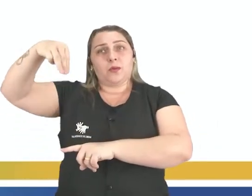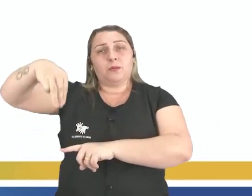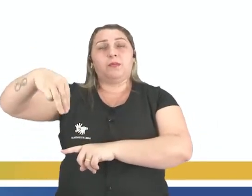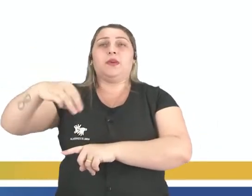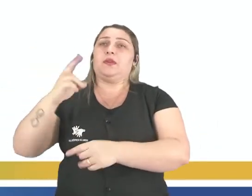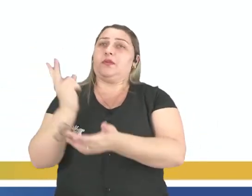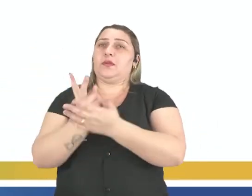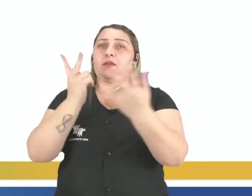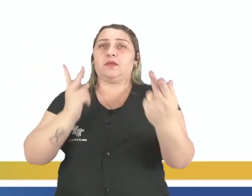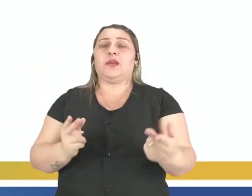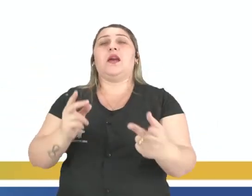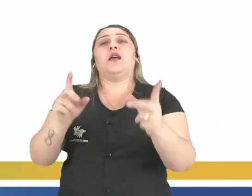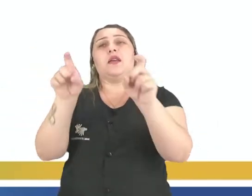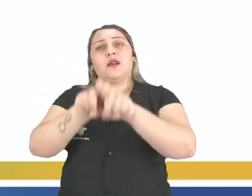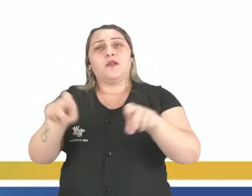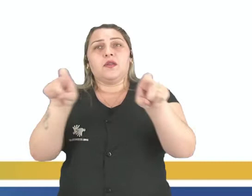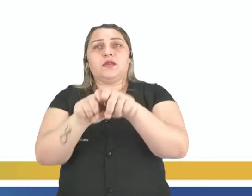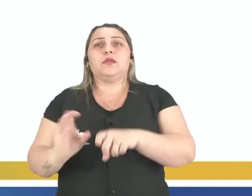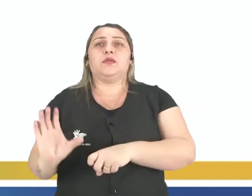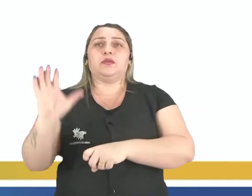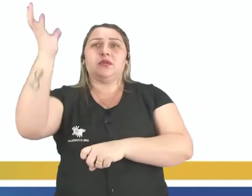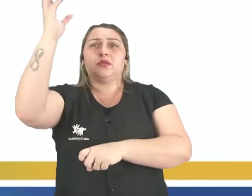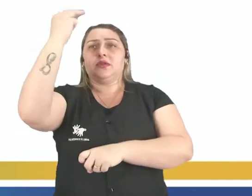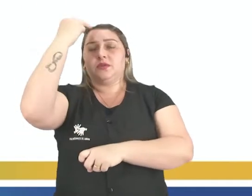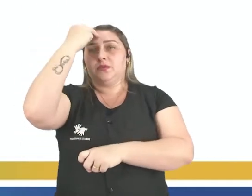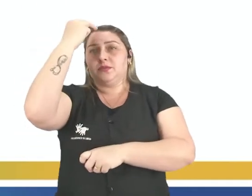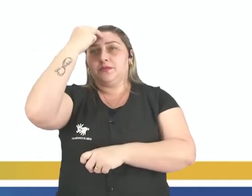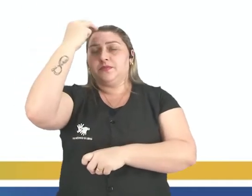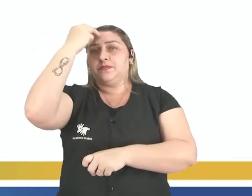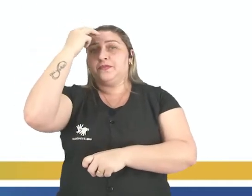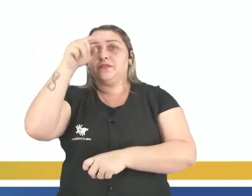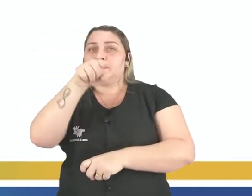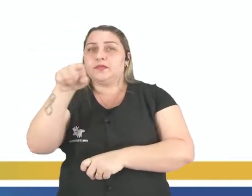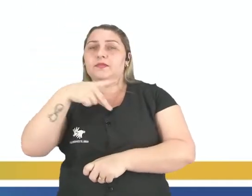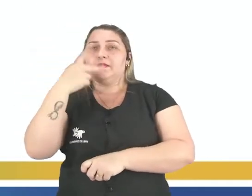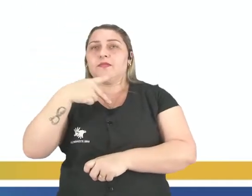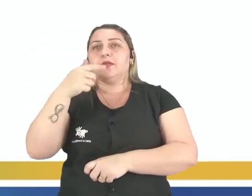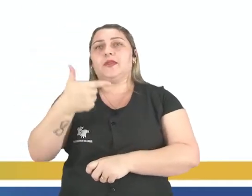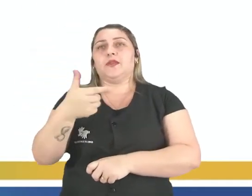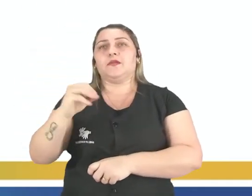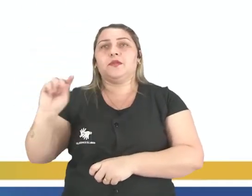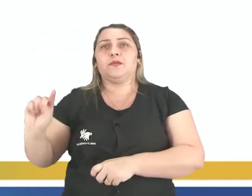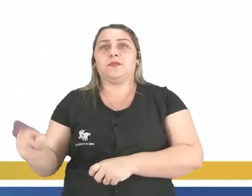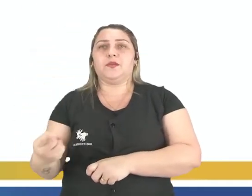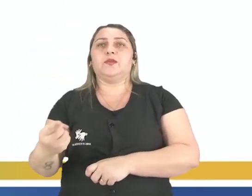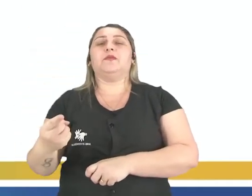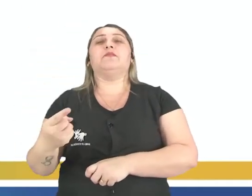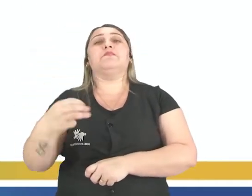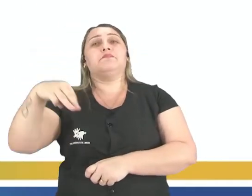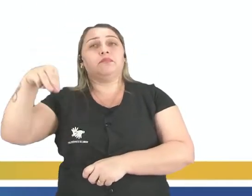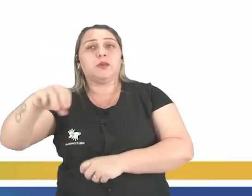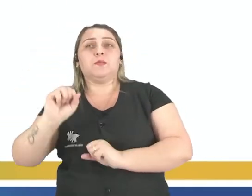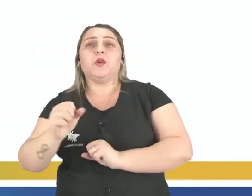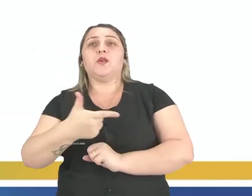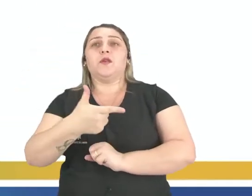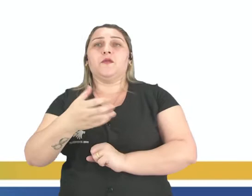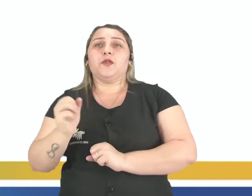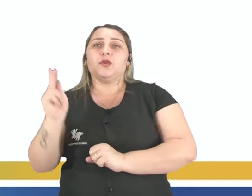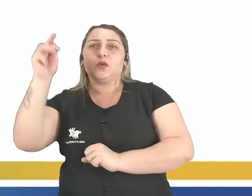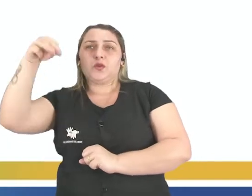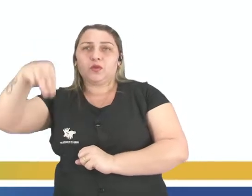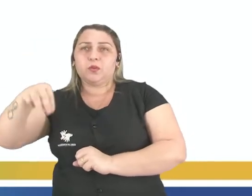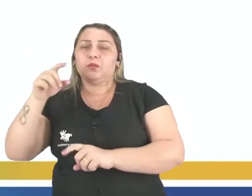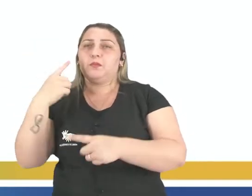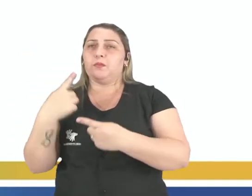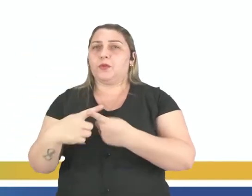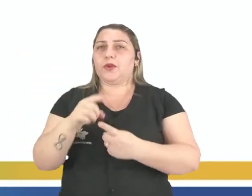mesma coisa vai acontecer na informática, nas unidades de memória. Ao invés de você falar, por exemplo, 20 mil metros, você pode falar 20 quilômetros,